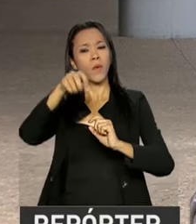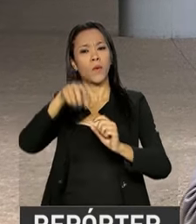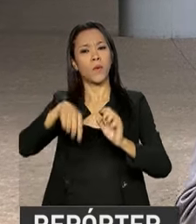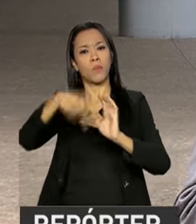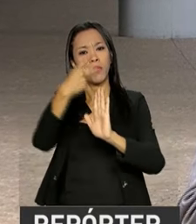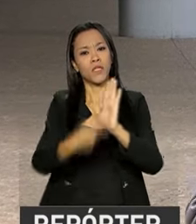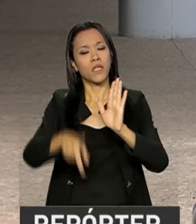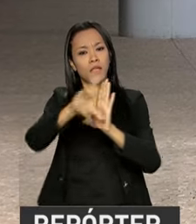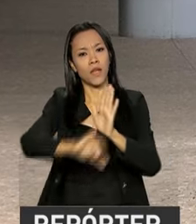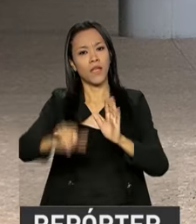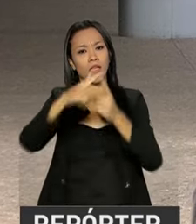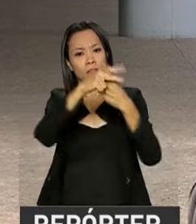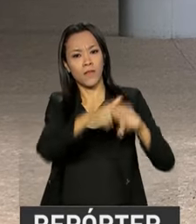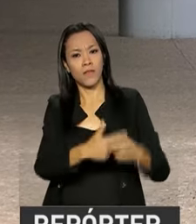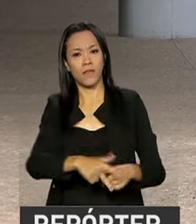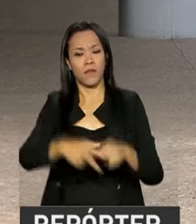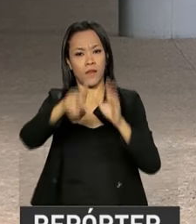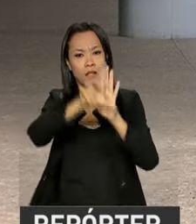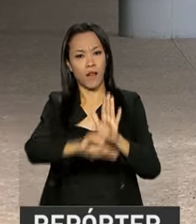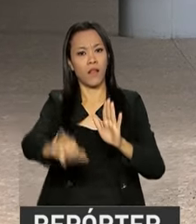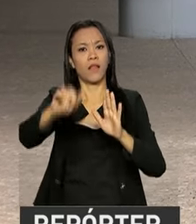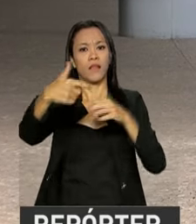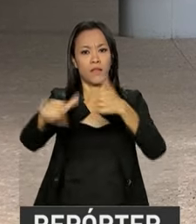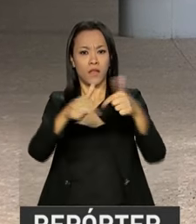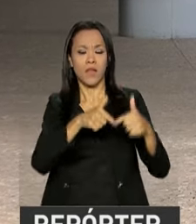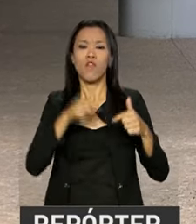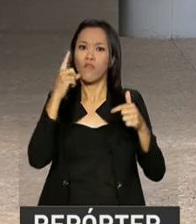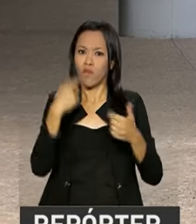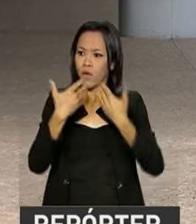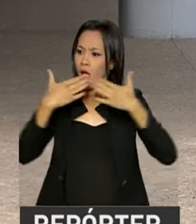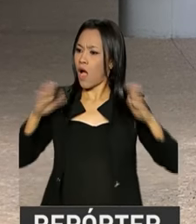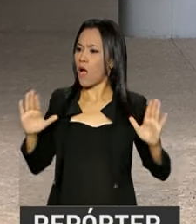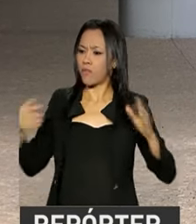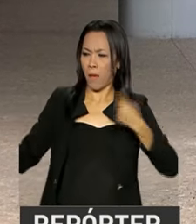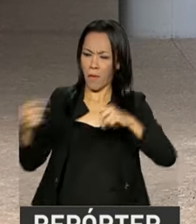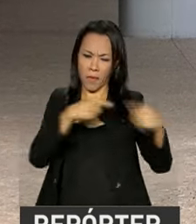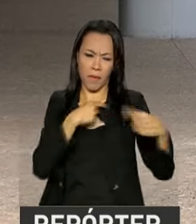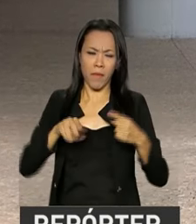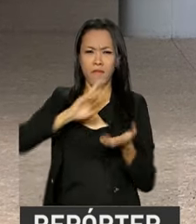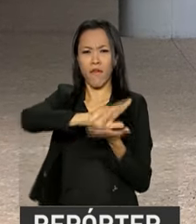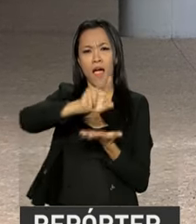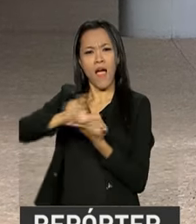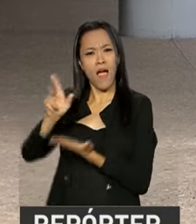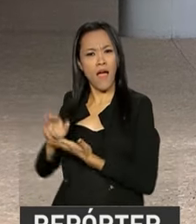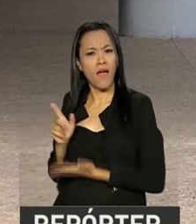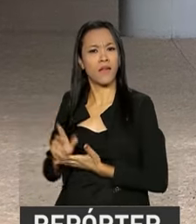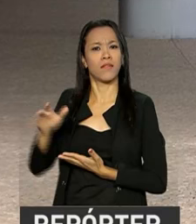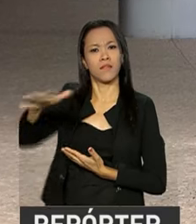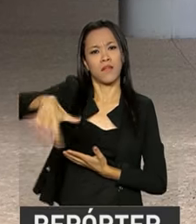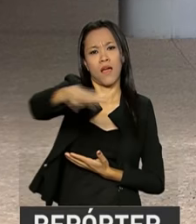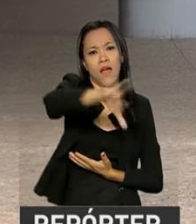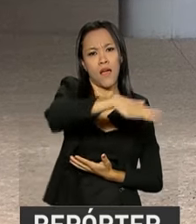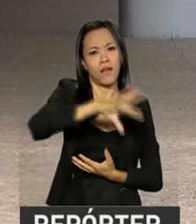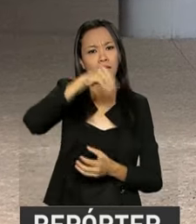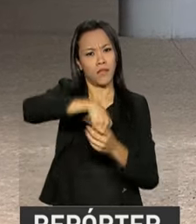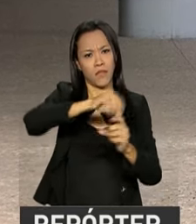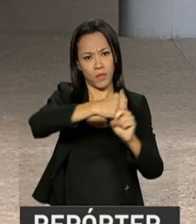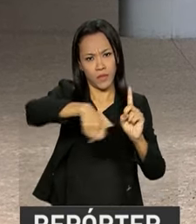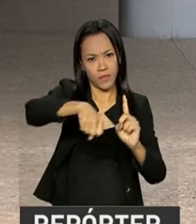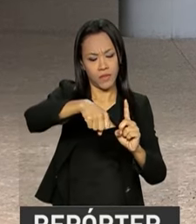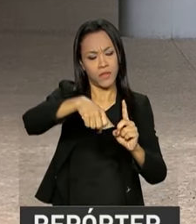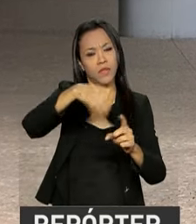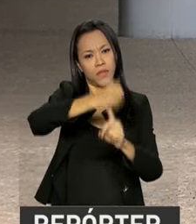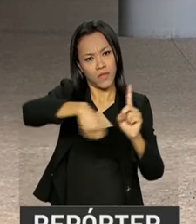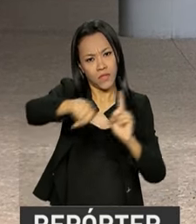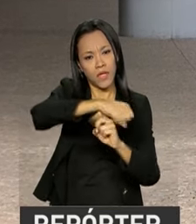legislação trabalhista ele foi resultado de um amplo debate entre os mais variados setores da política da sociedade civil e